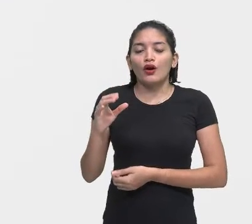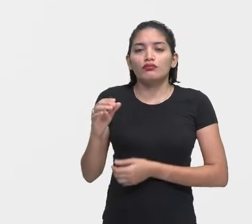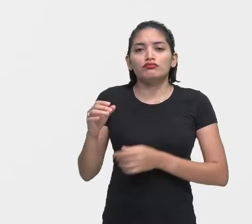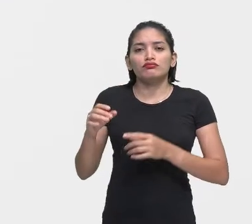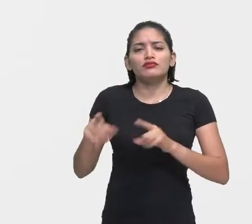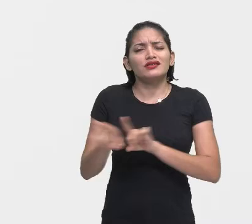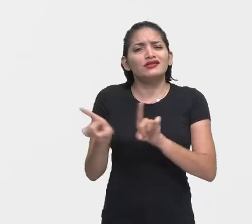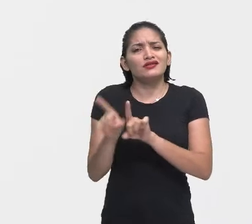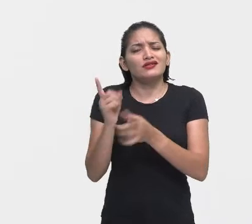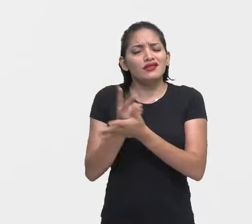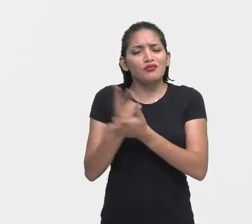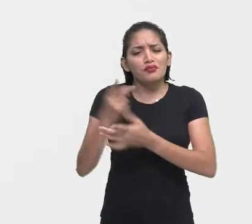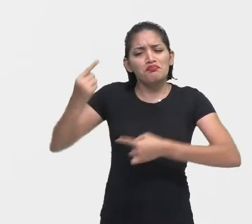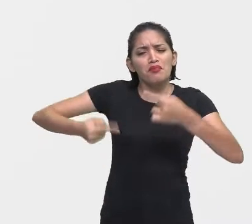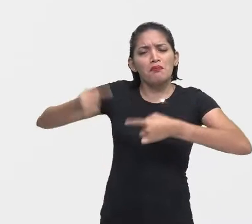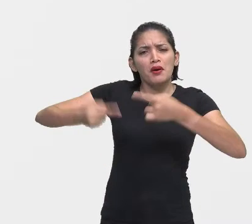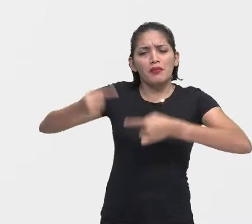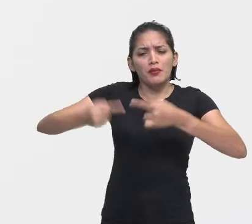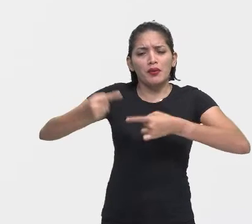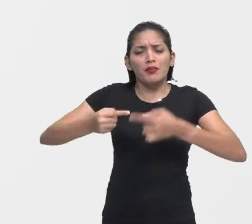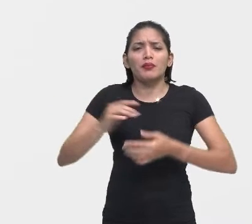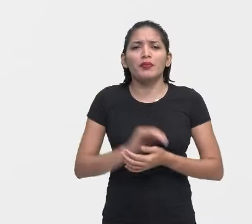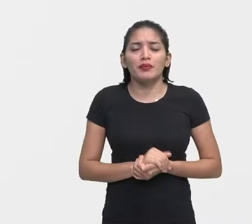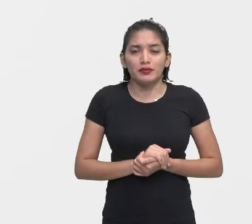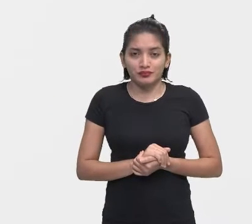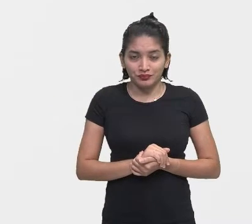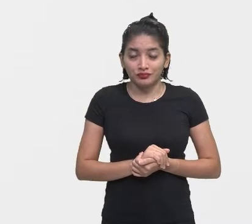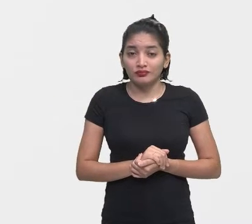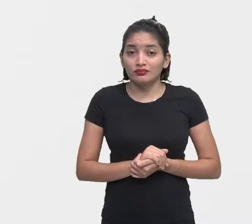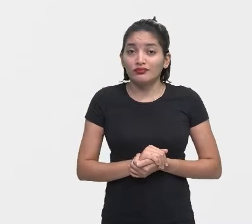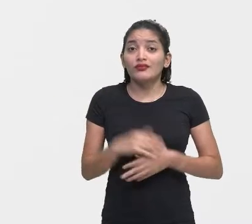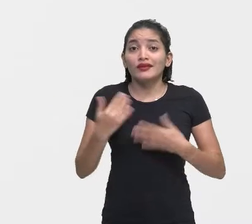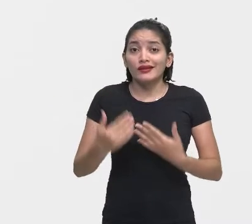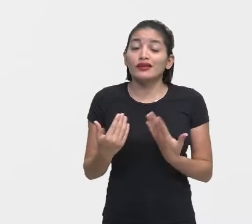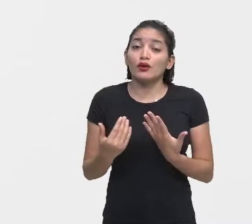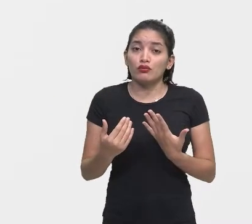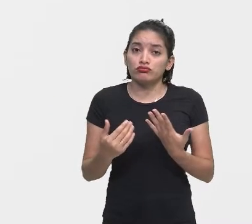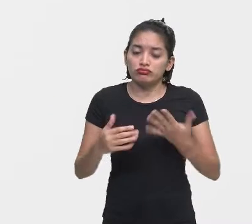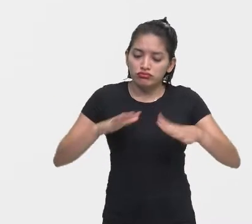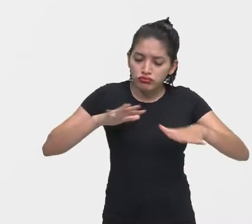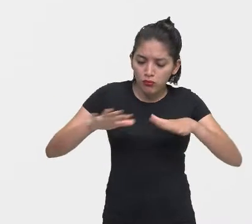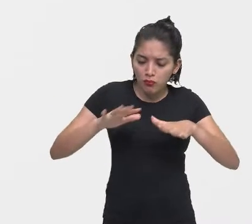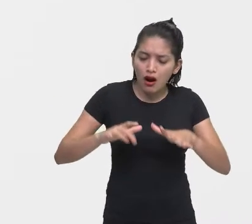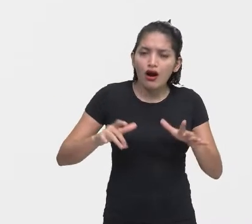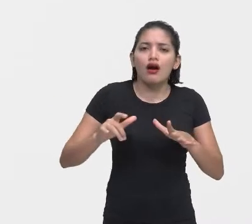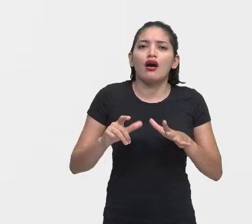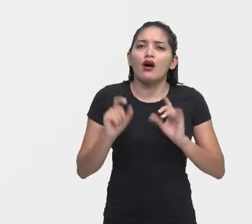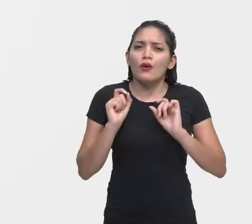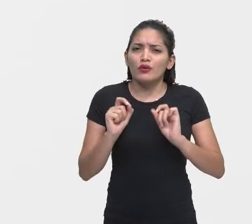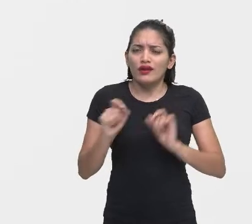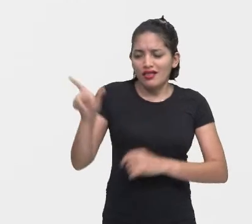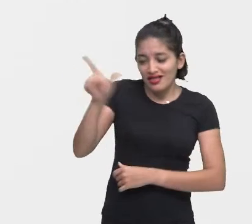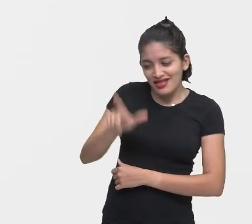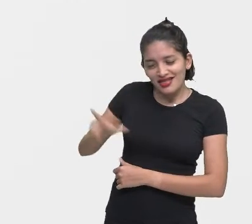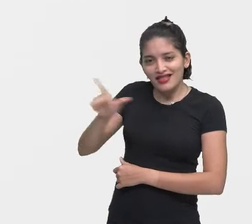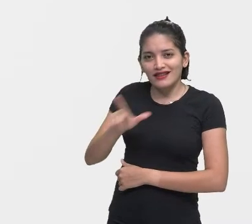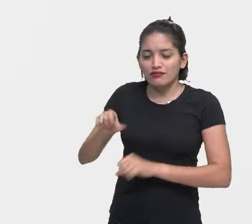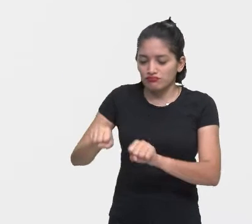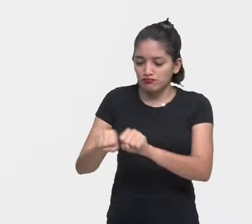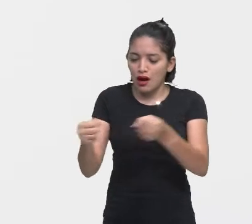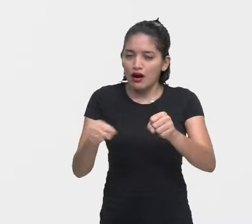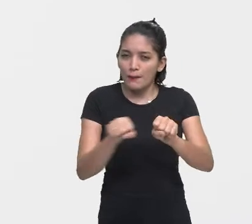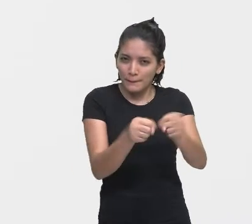contestador, quase que não sai, e anárquico. Esse movimento, essa corrente literária, vai